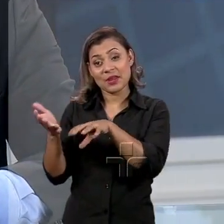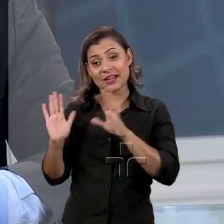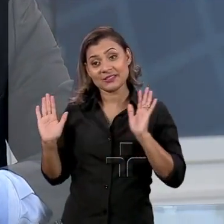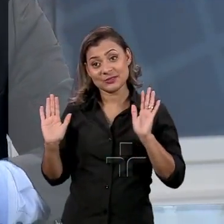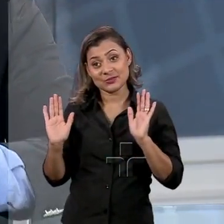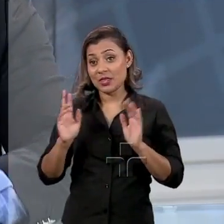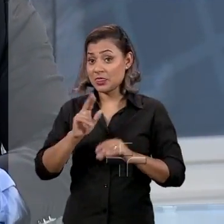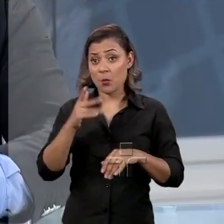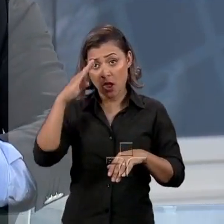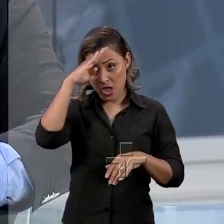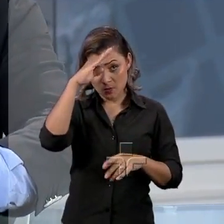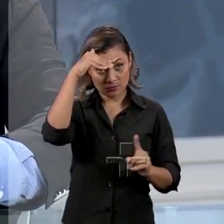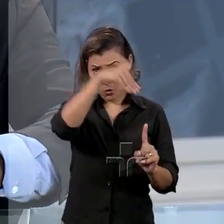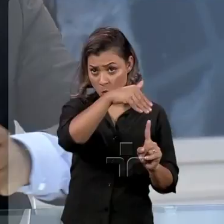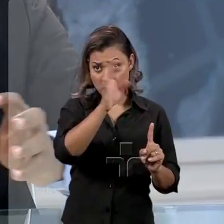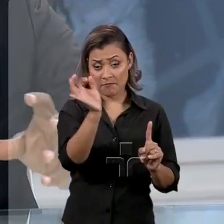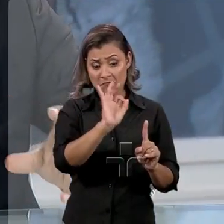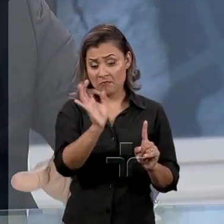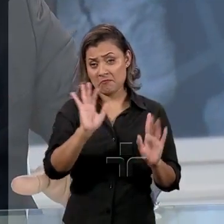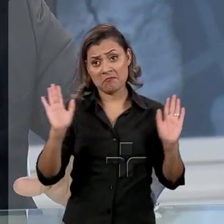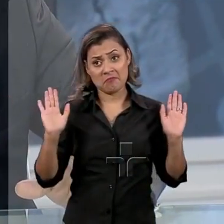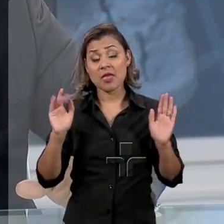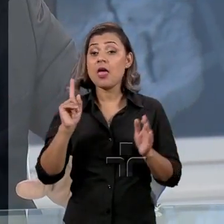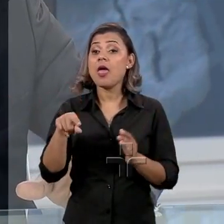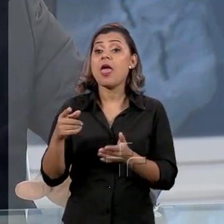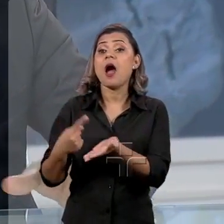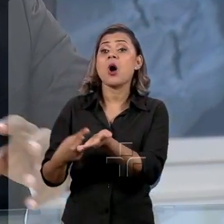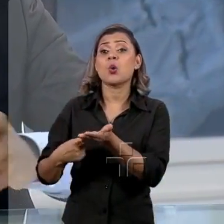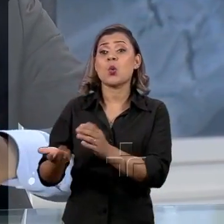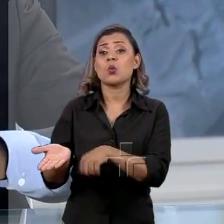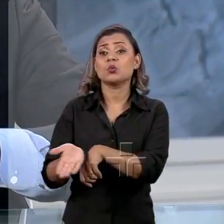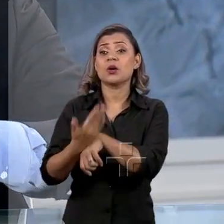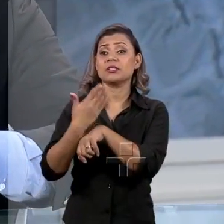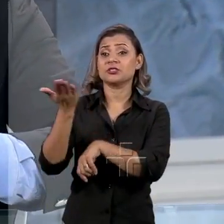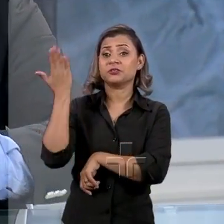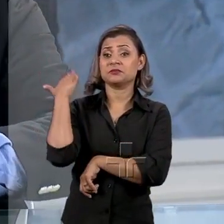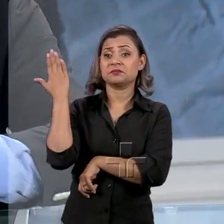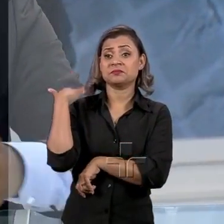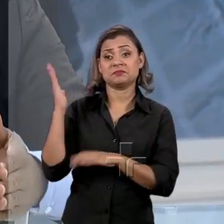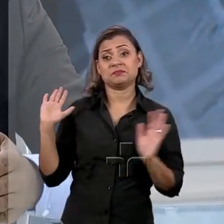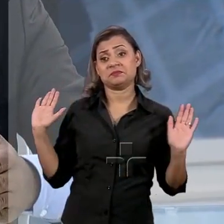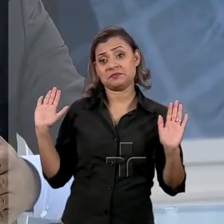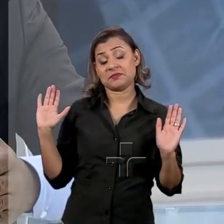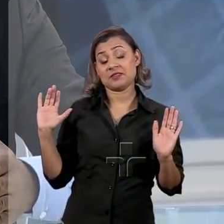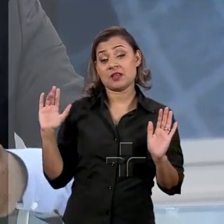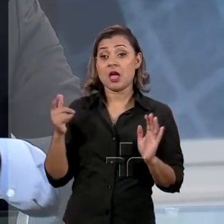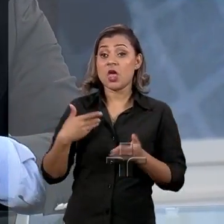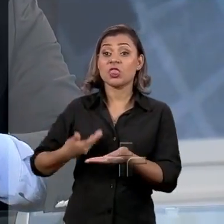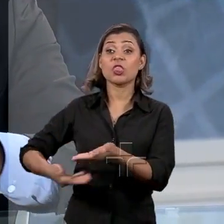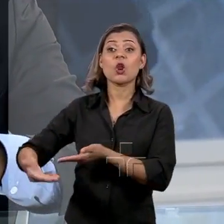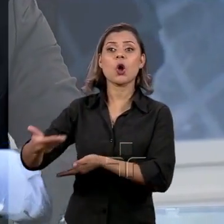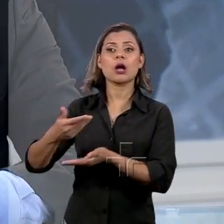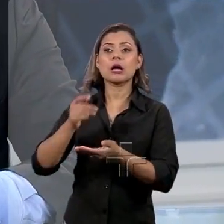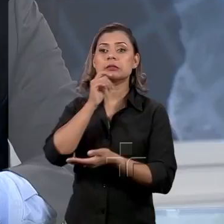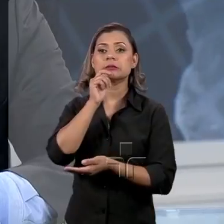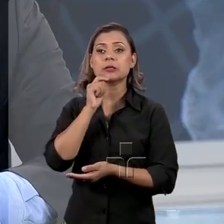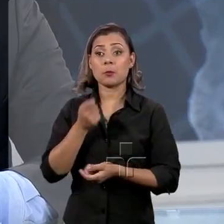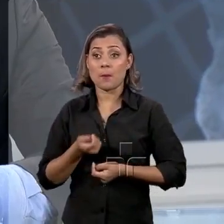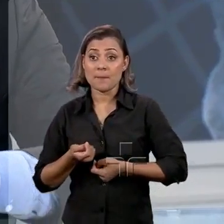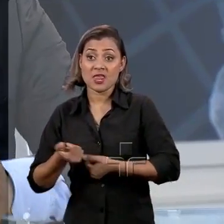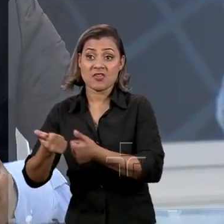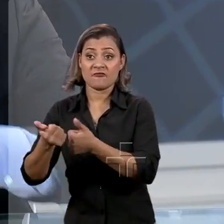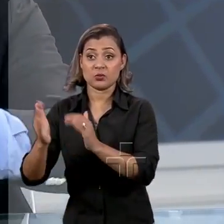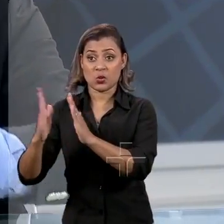conta do Bolsonaro. Na verdade, isso daí faz parte de um acordo anterior em que, em troca de extinguir, né, o auxílio